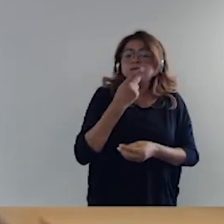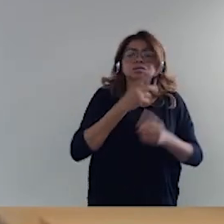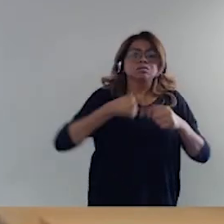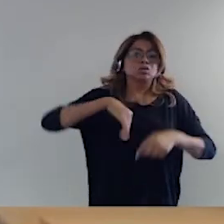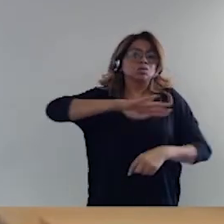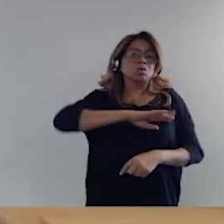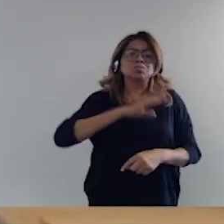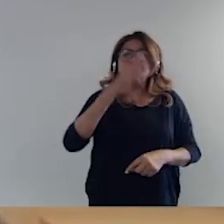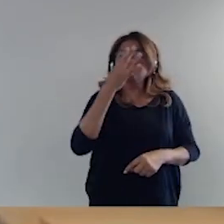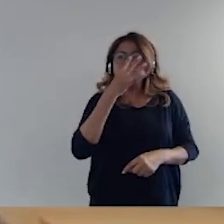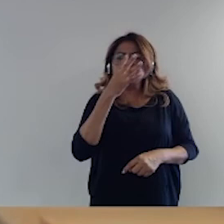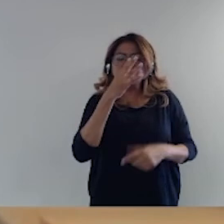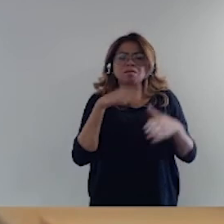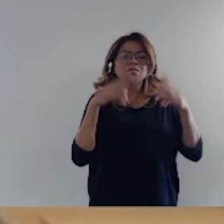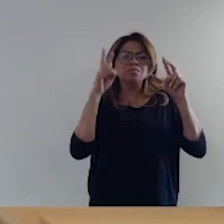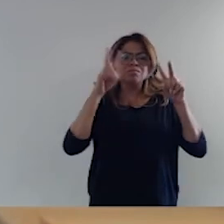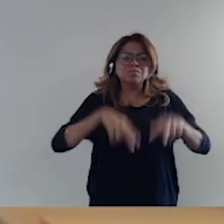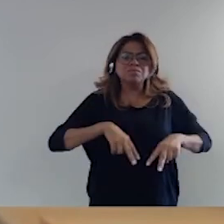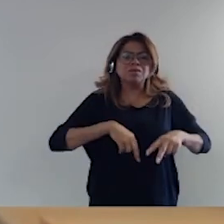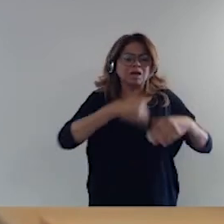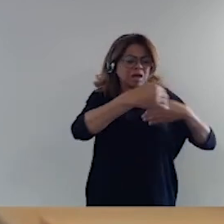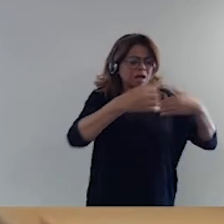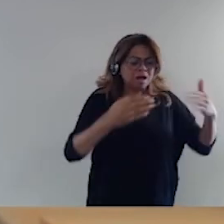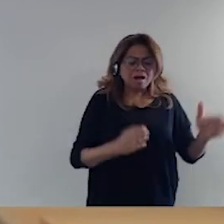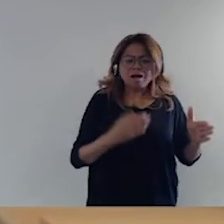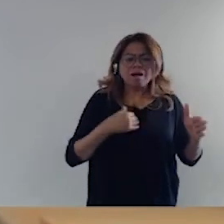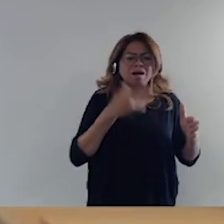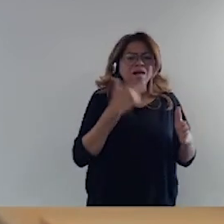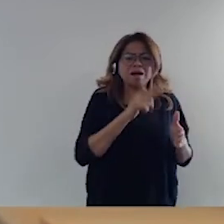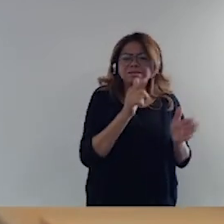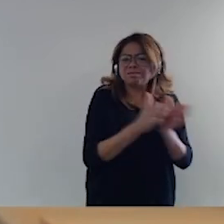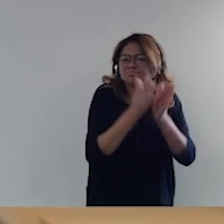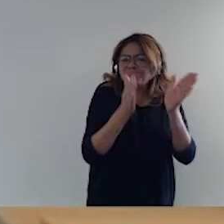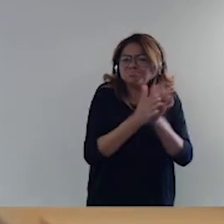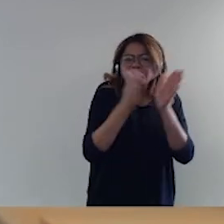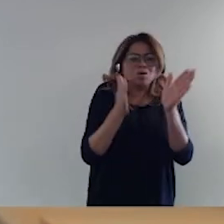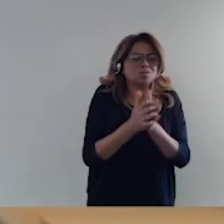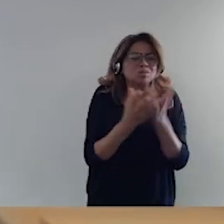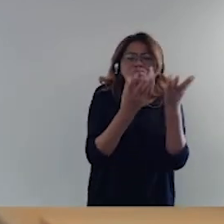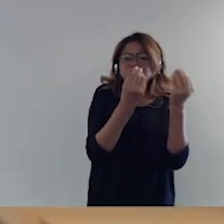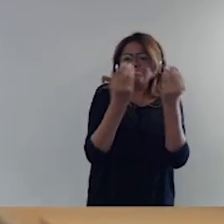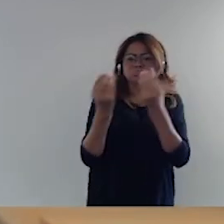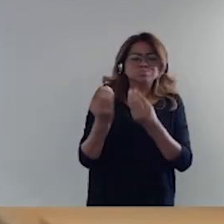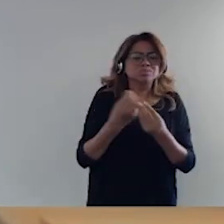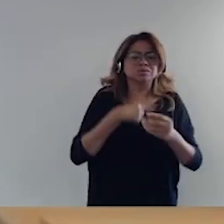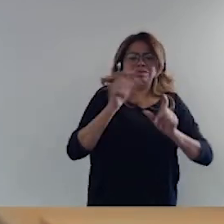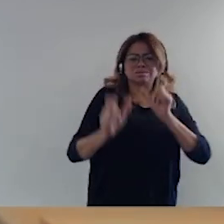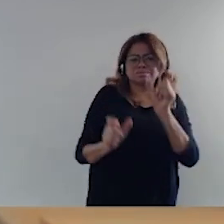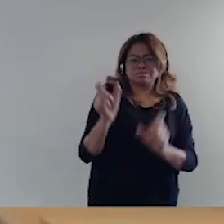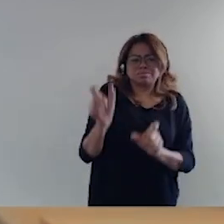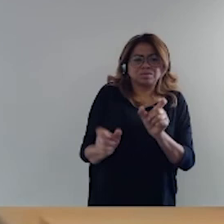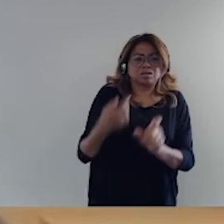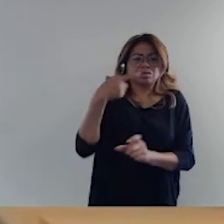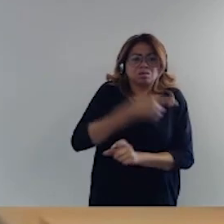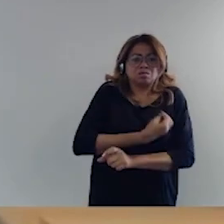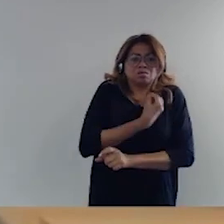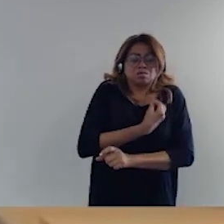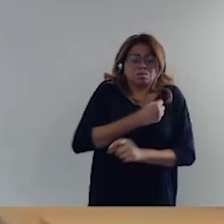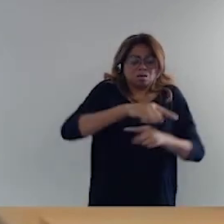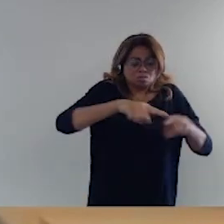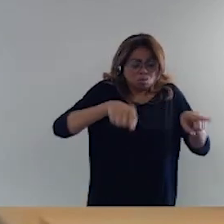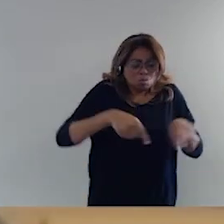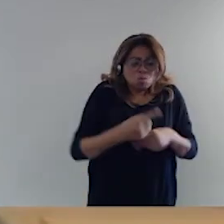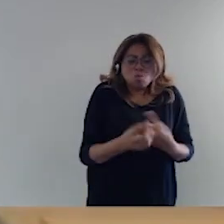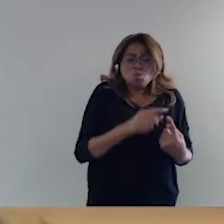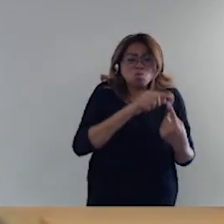todos puderam ver domicílios paupérrimos, com muitas pessoas vivendo em um cômodo diminuto,